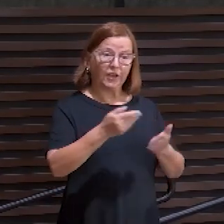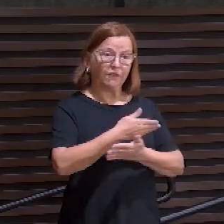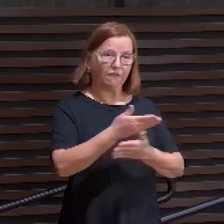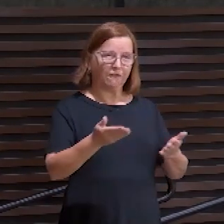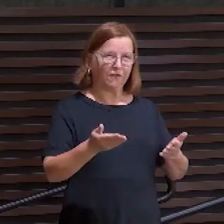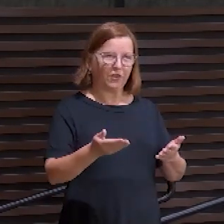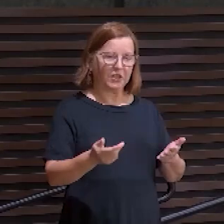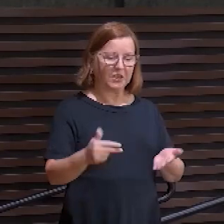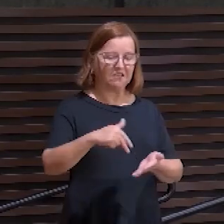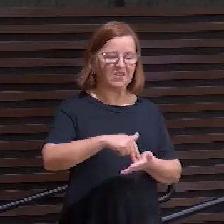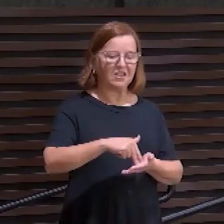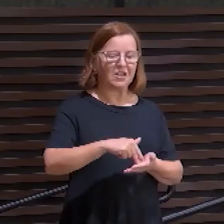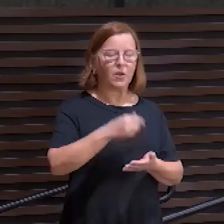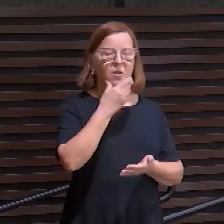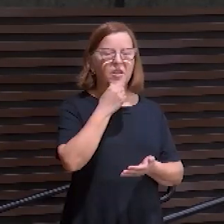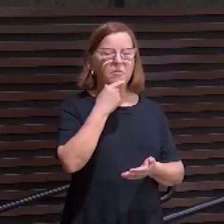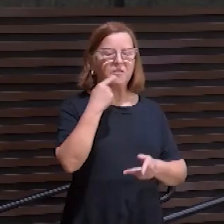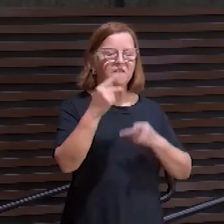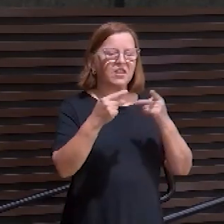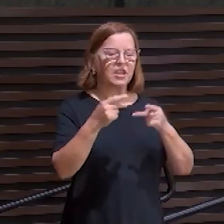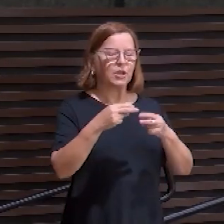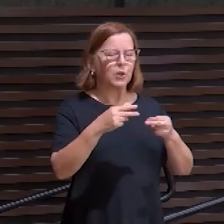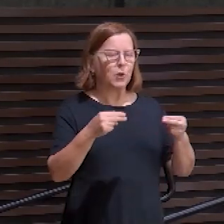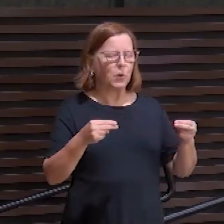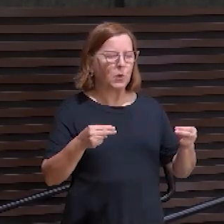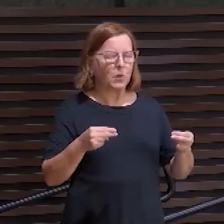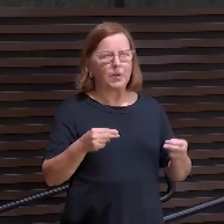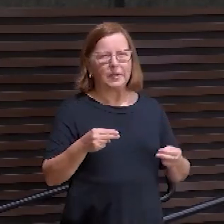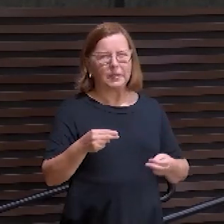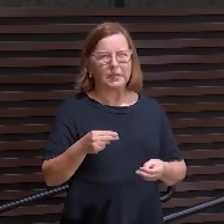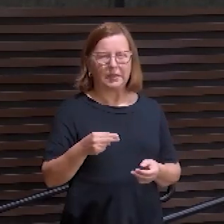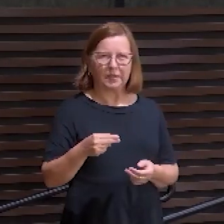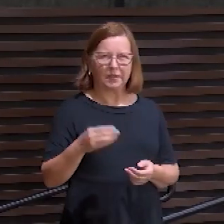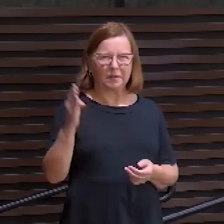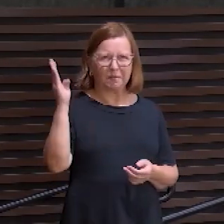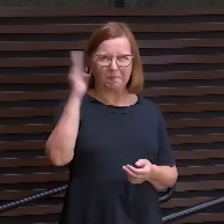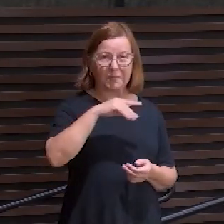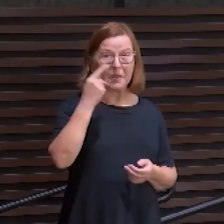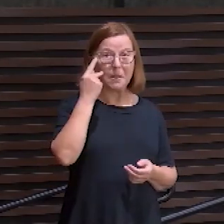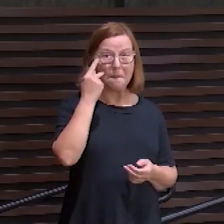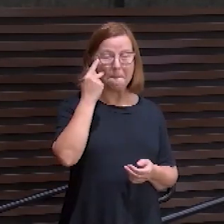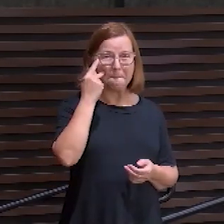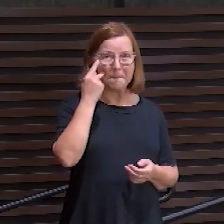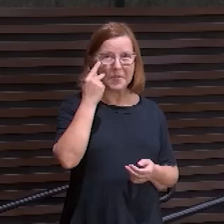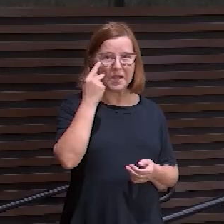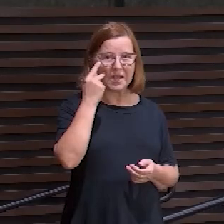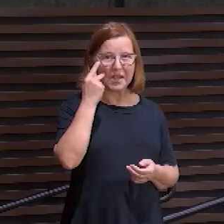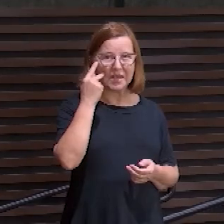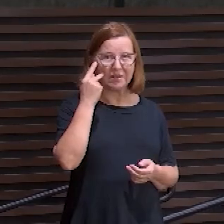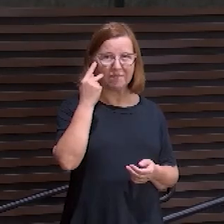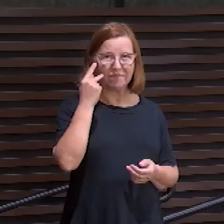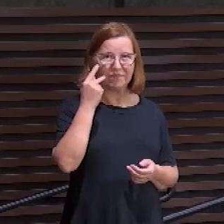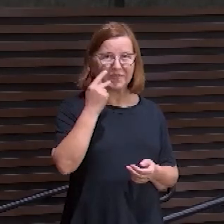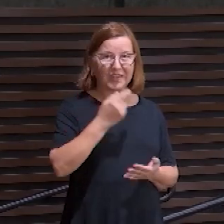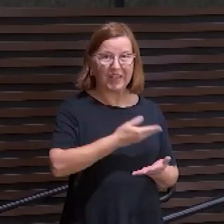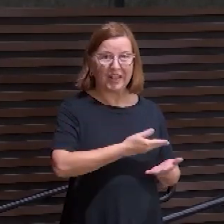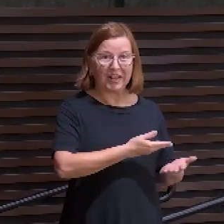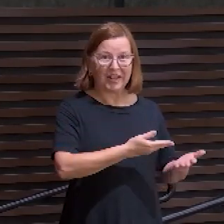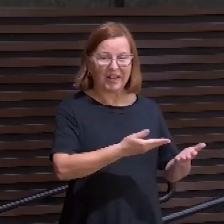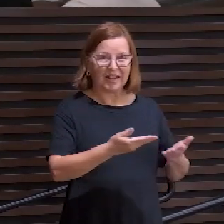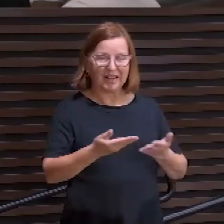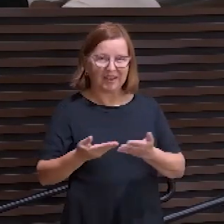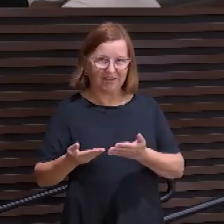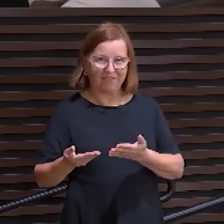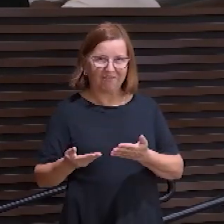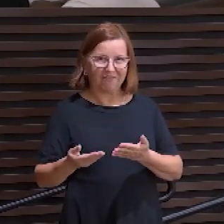falando coisas pervertidas para arrastar os discípulos atrás